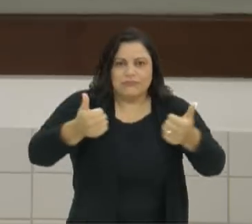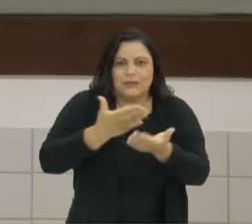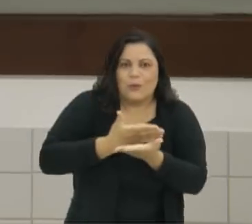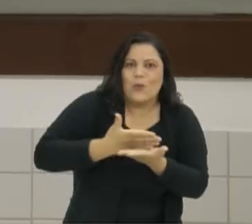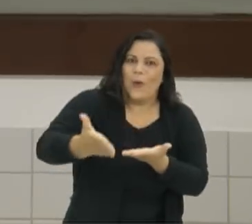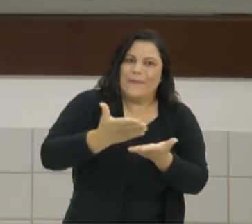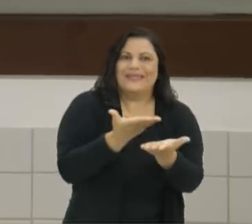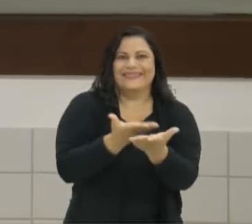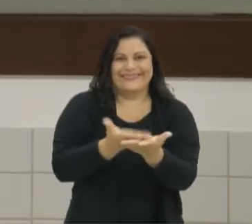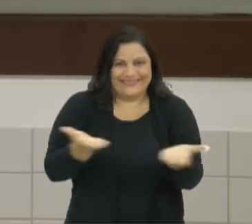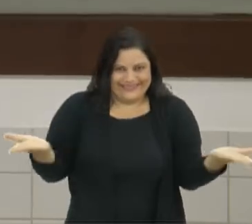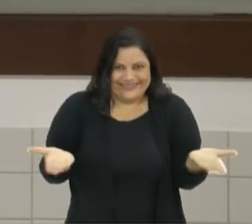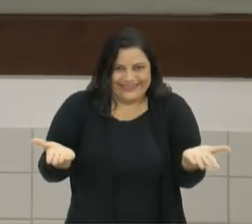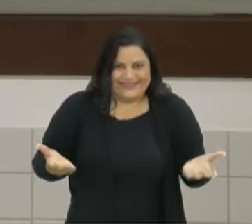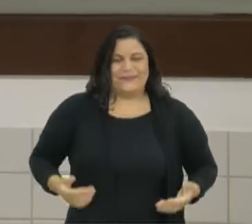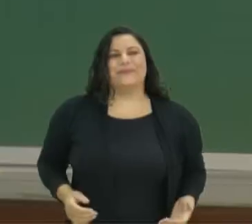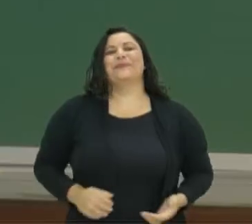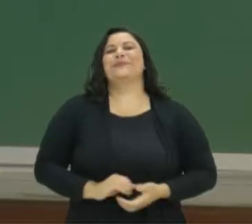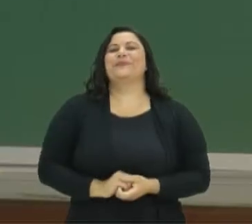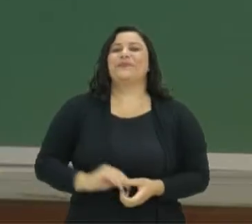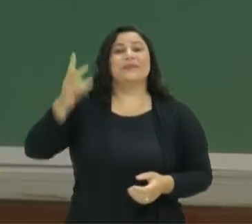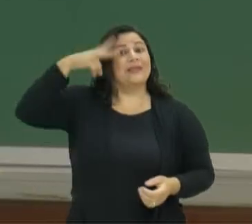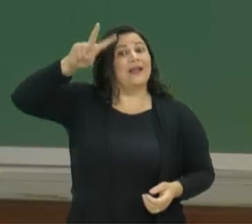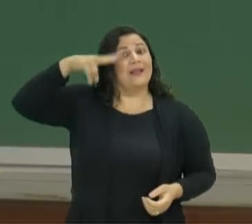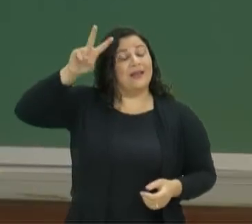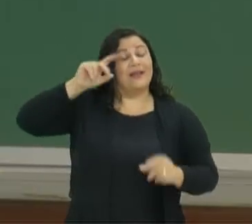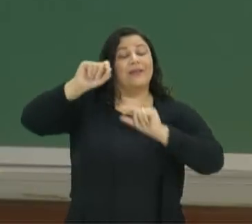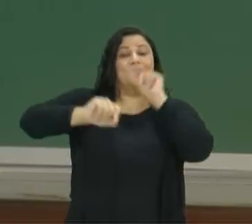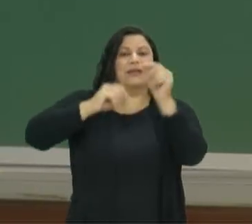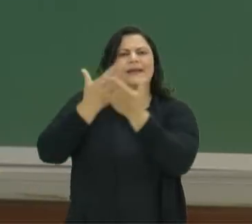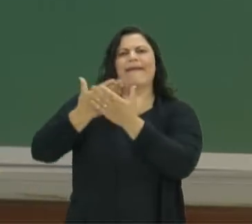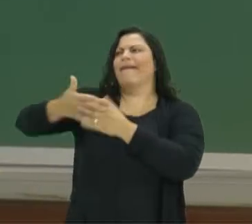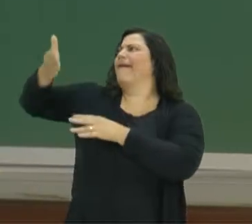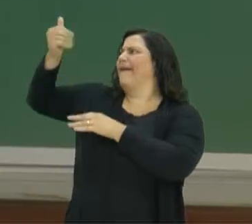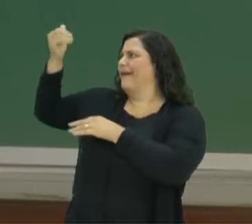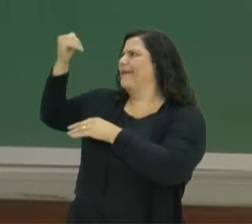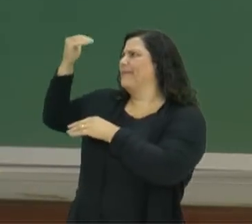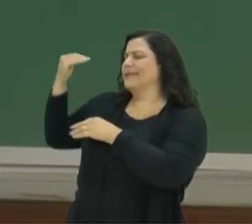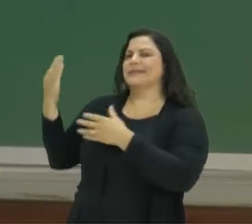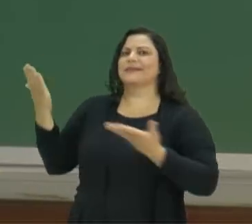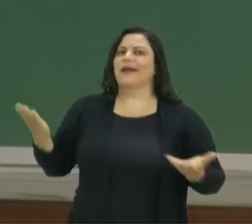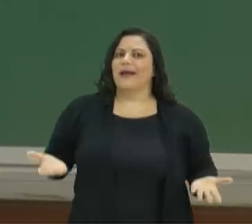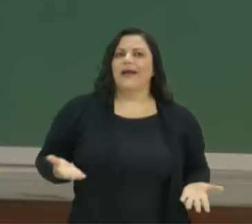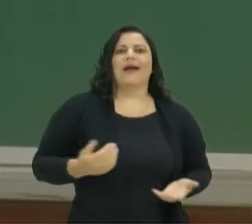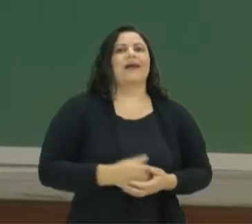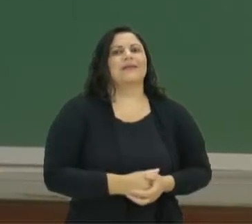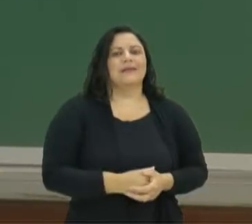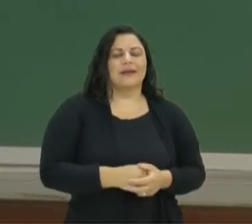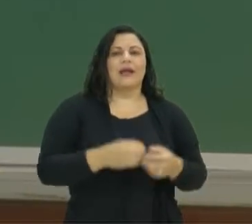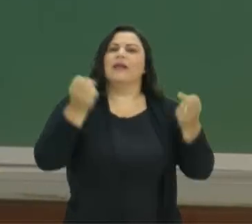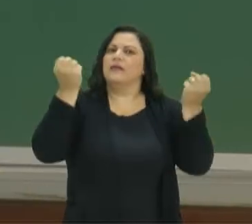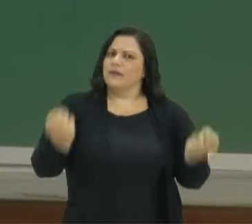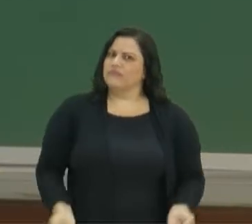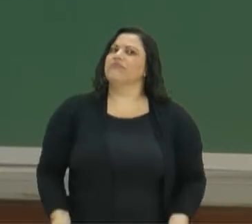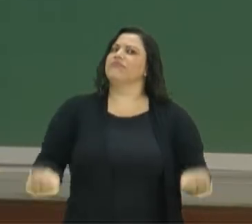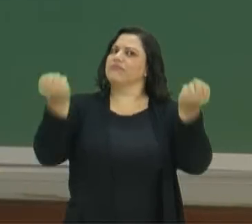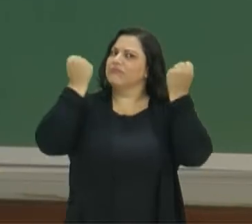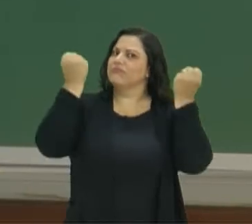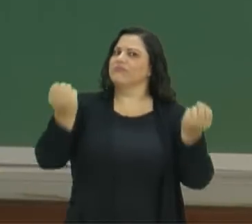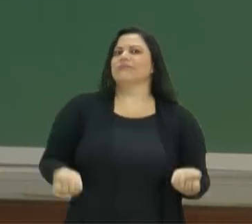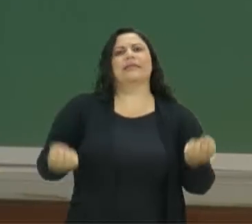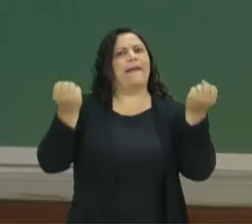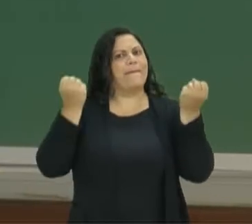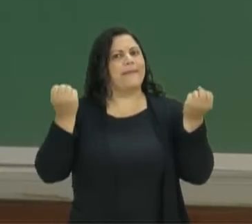nossa aula então? Lembrando que na aula passada nós tratamos do levantamento de